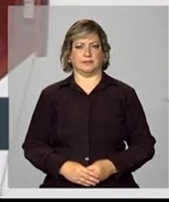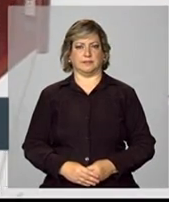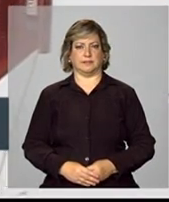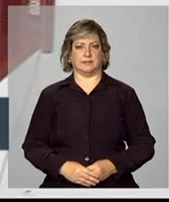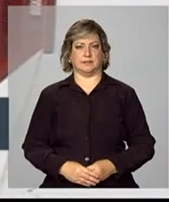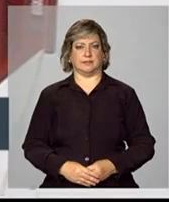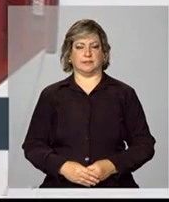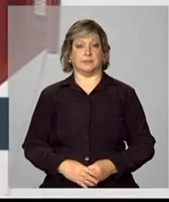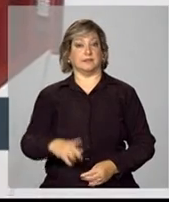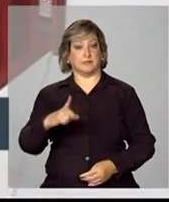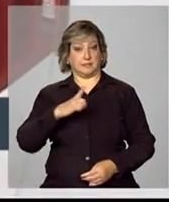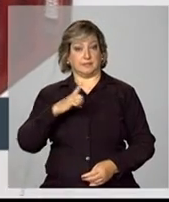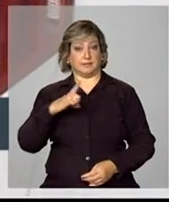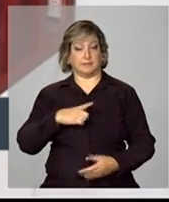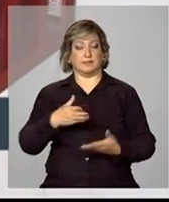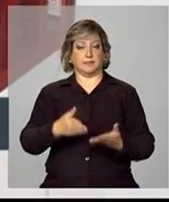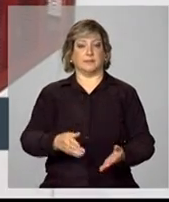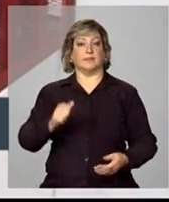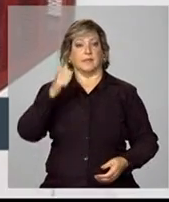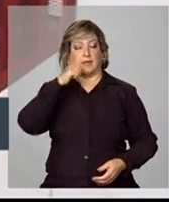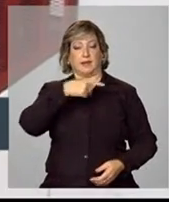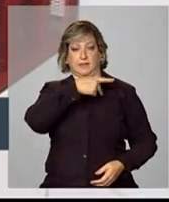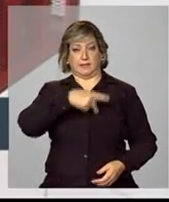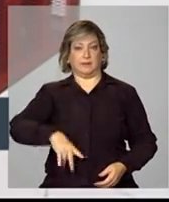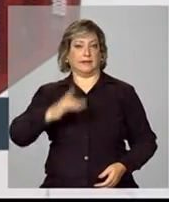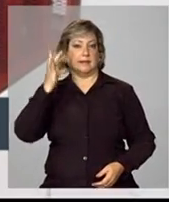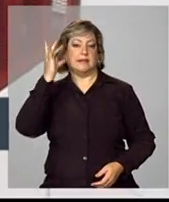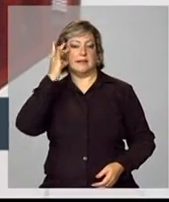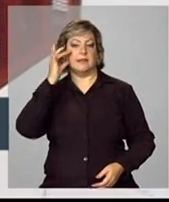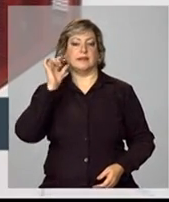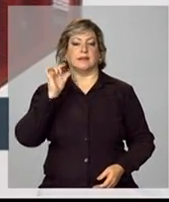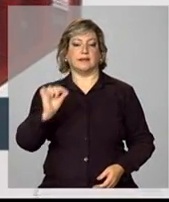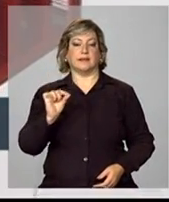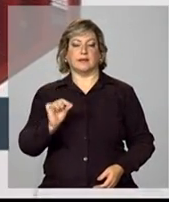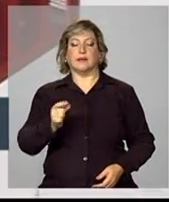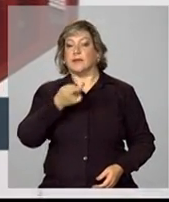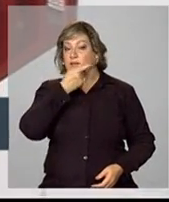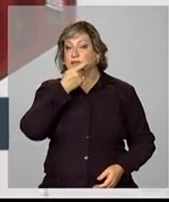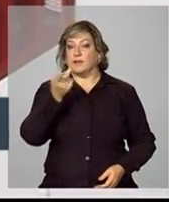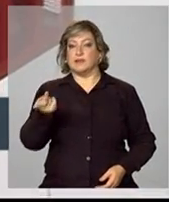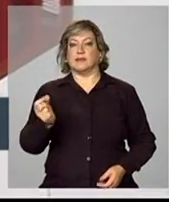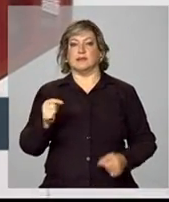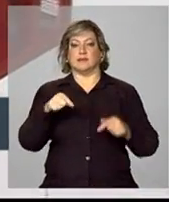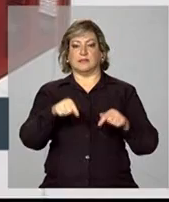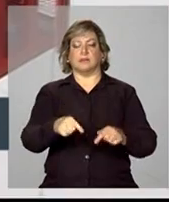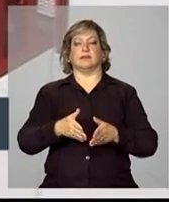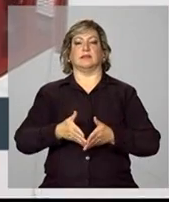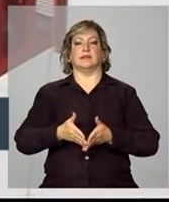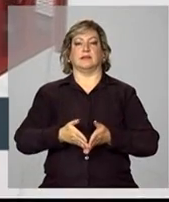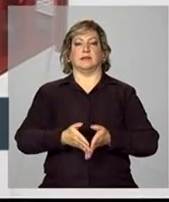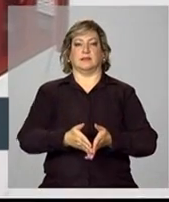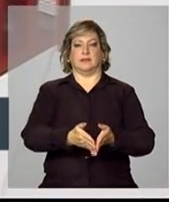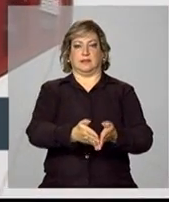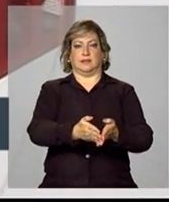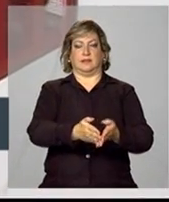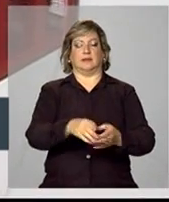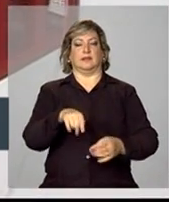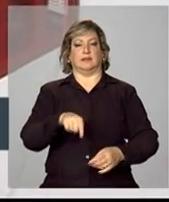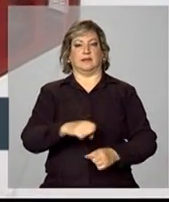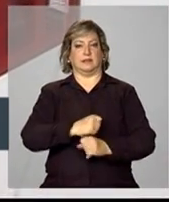vemos aí imagem da presidenta Dilma Roussef em viagem ao navio que tem